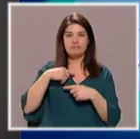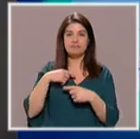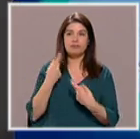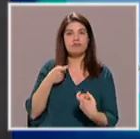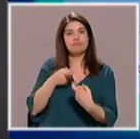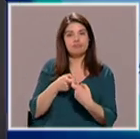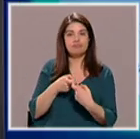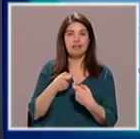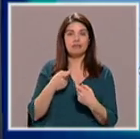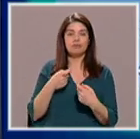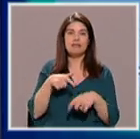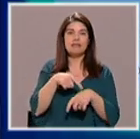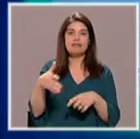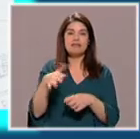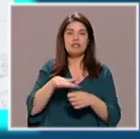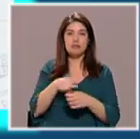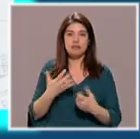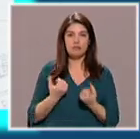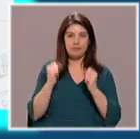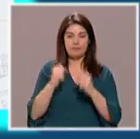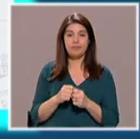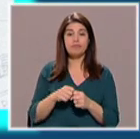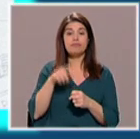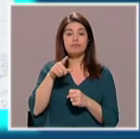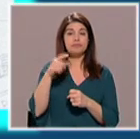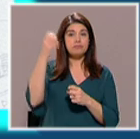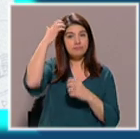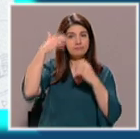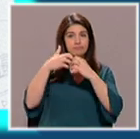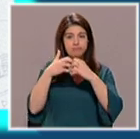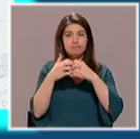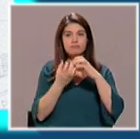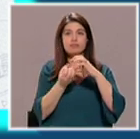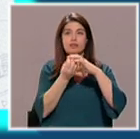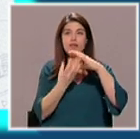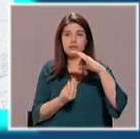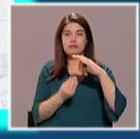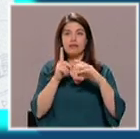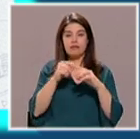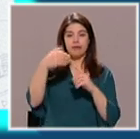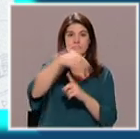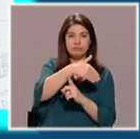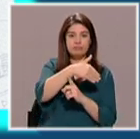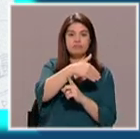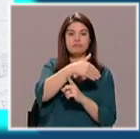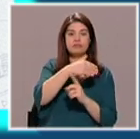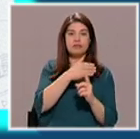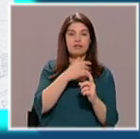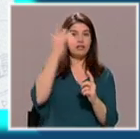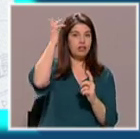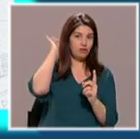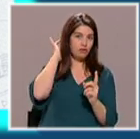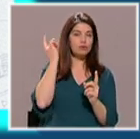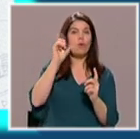No entanto, o hipotálamo também pode responder de forma hormonal e, desta forma, vai secretar uma